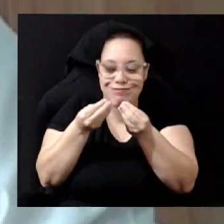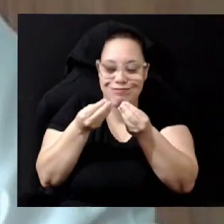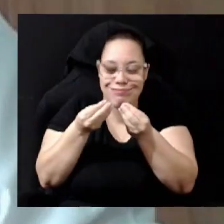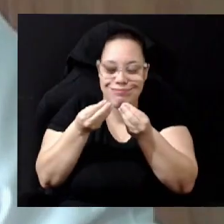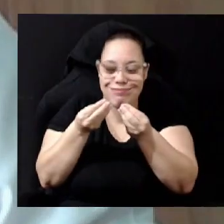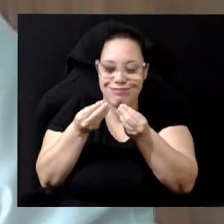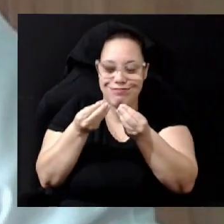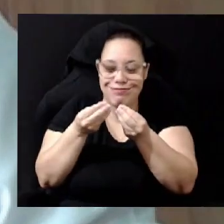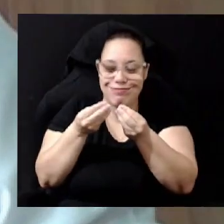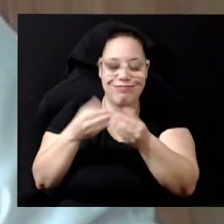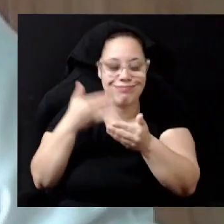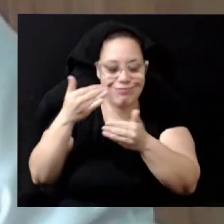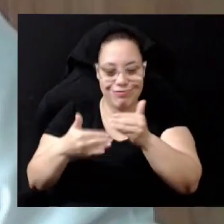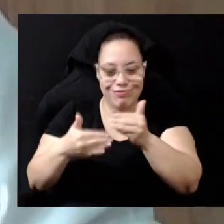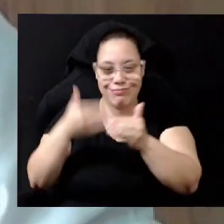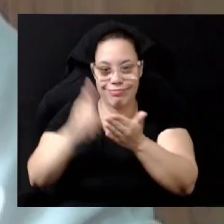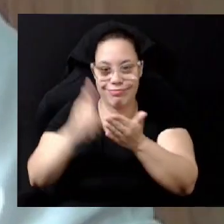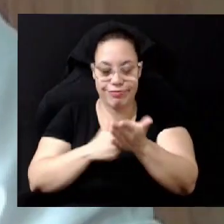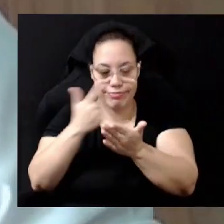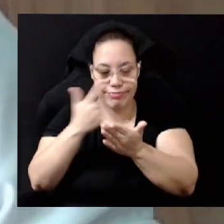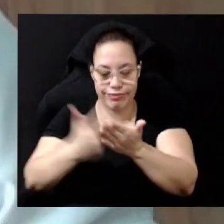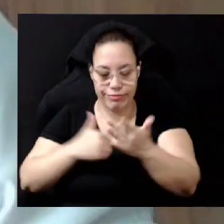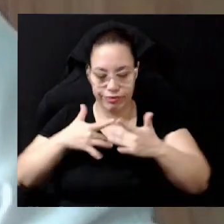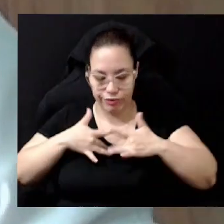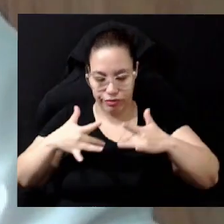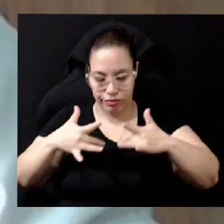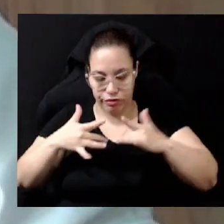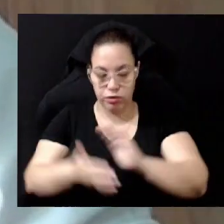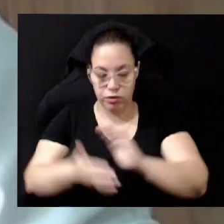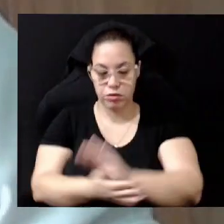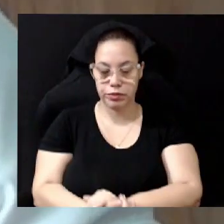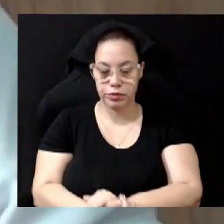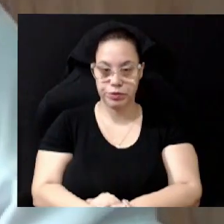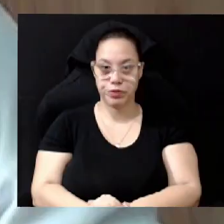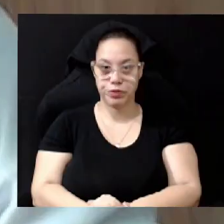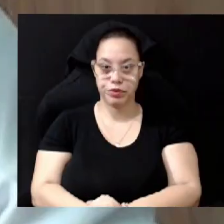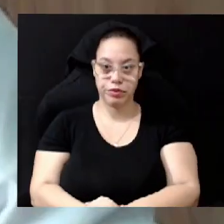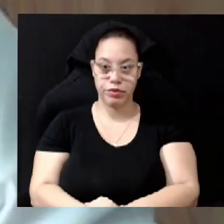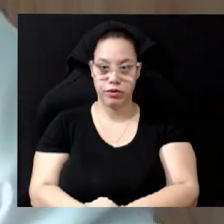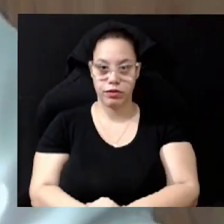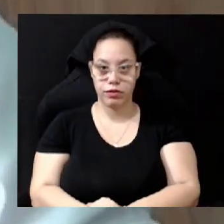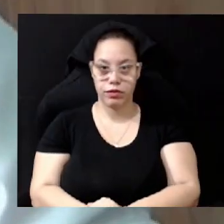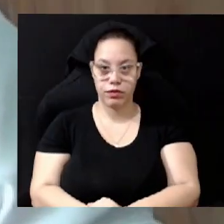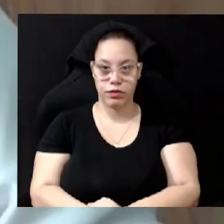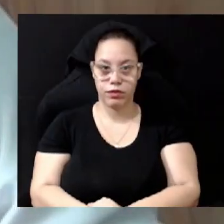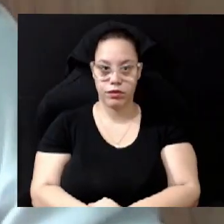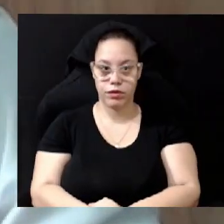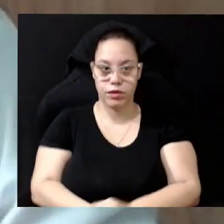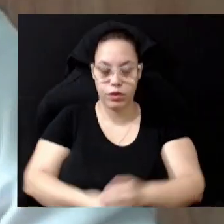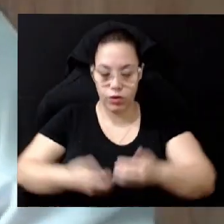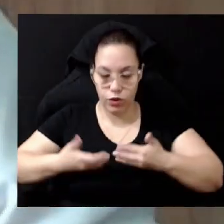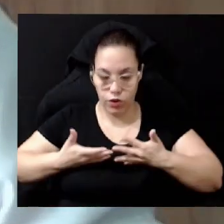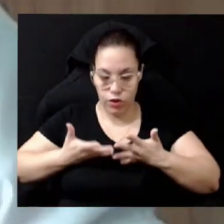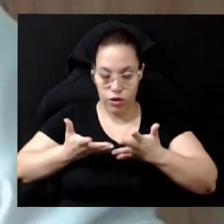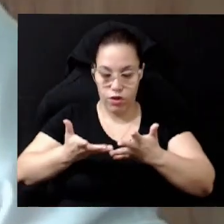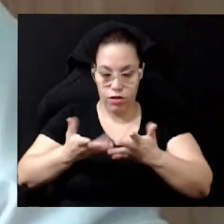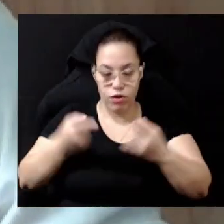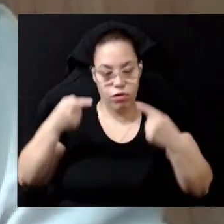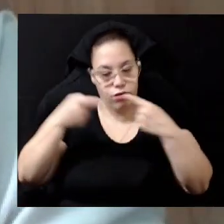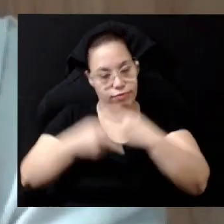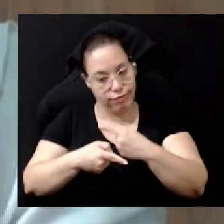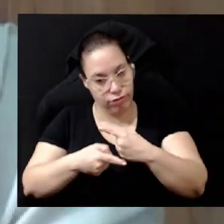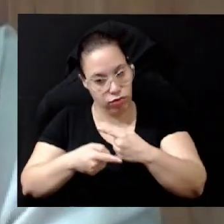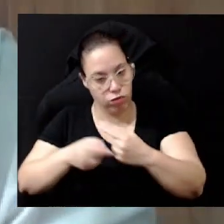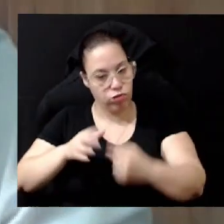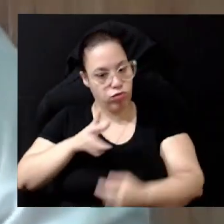a obra, ao longo, é um livro de poesias, né? Os poemas, ao longo da obra, vão tratando justamente sobre essa